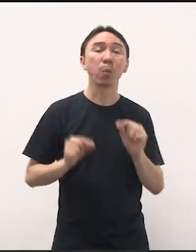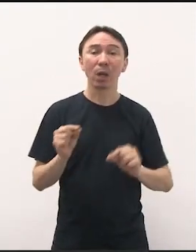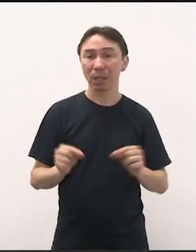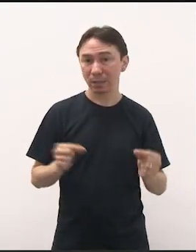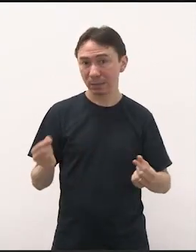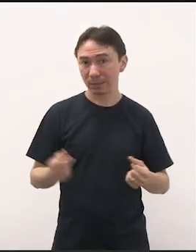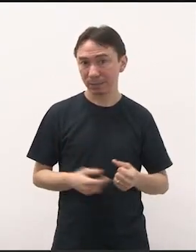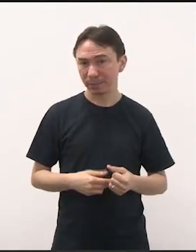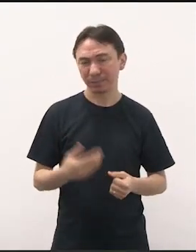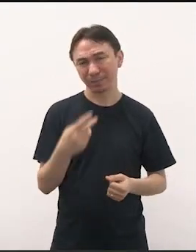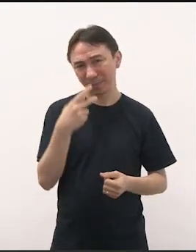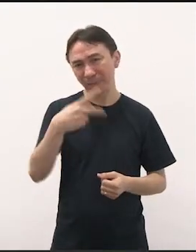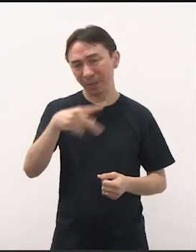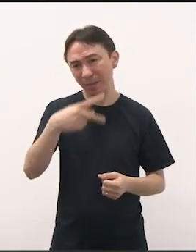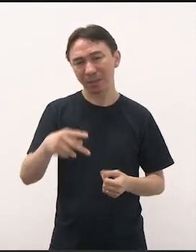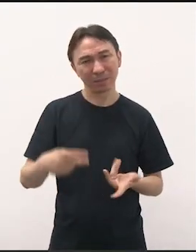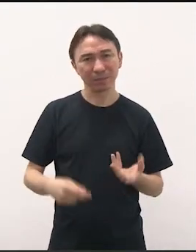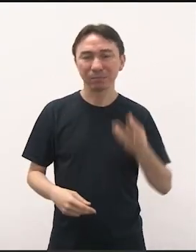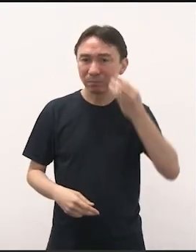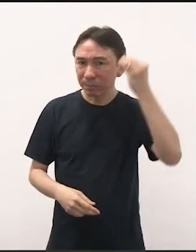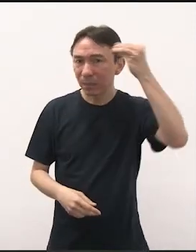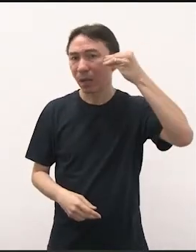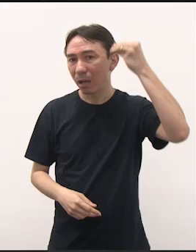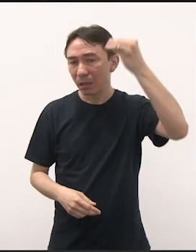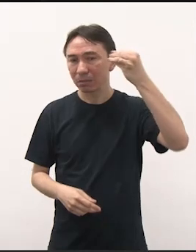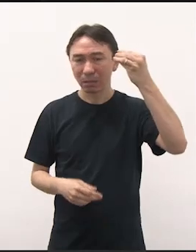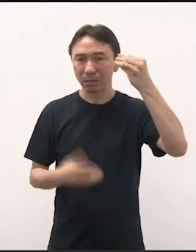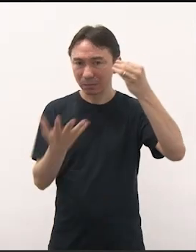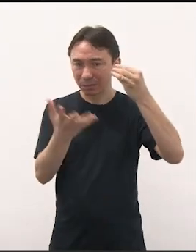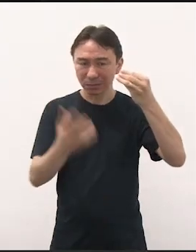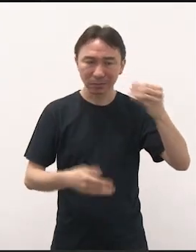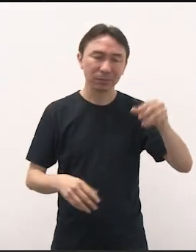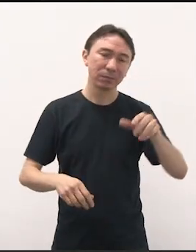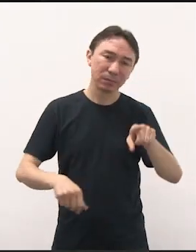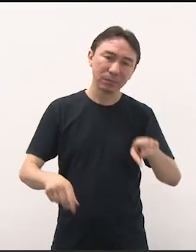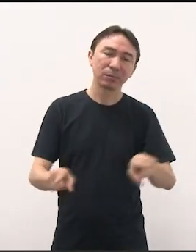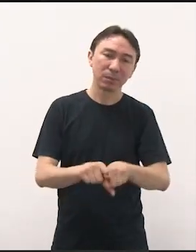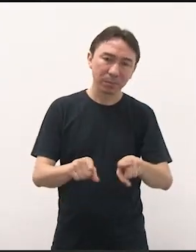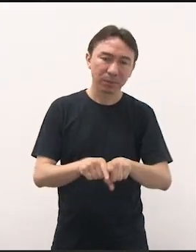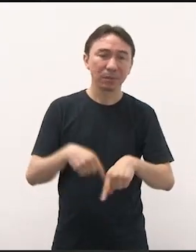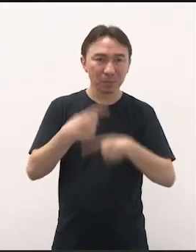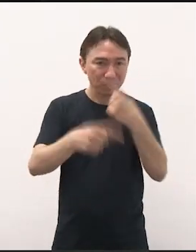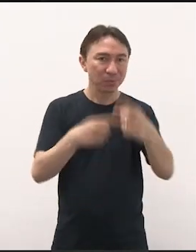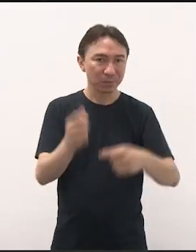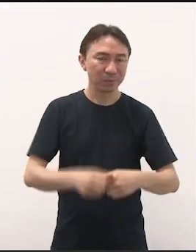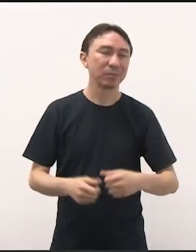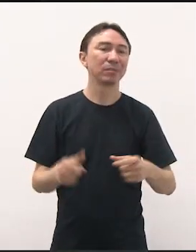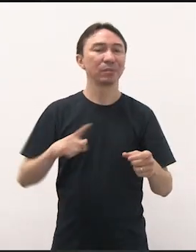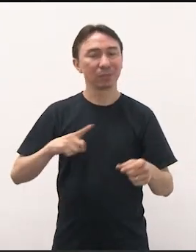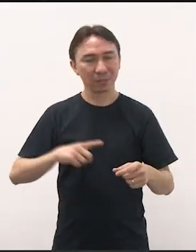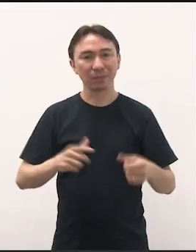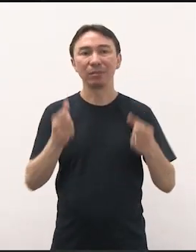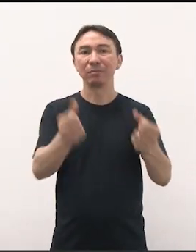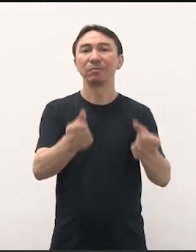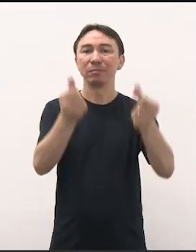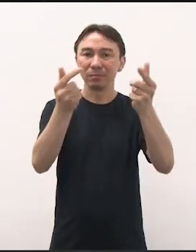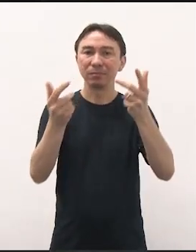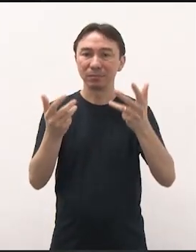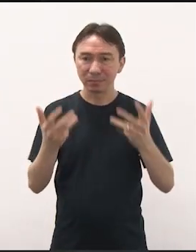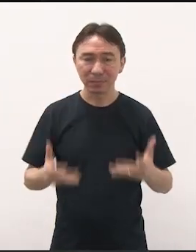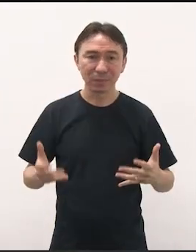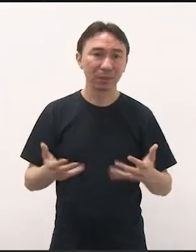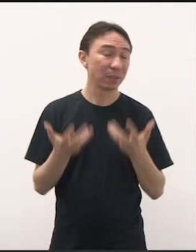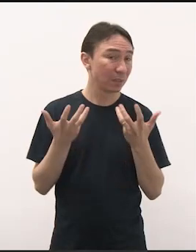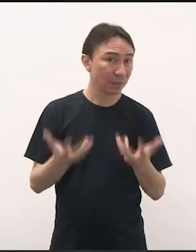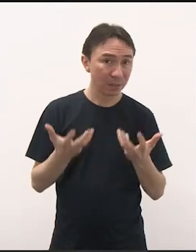vocês tiverem ao longo desse mês, das ações que estão sendo propostas, né? Então a gente espera que com isso a formação tenha um caráter